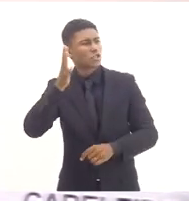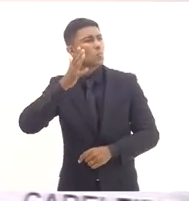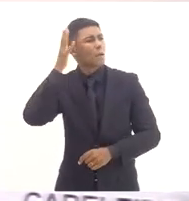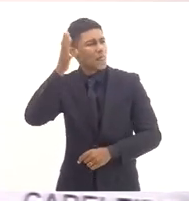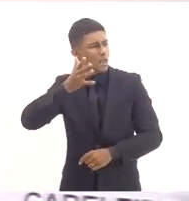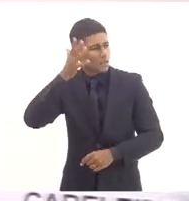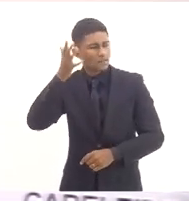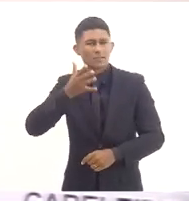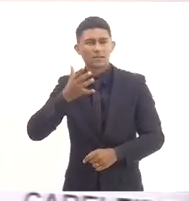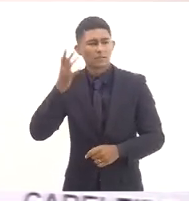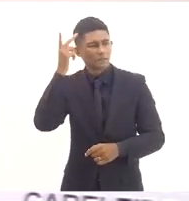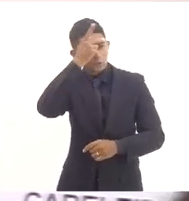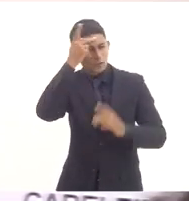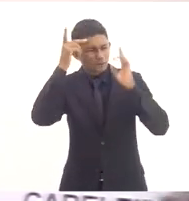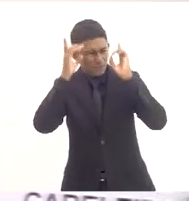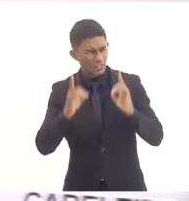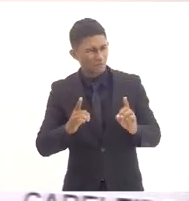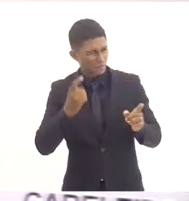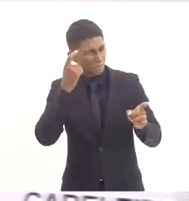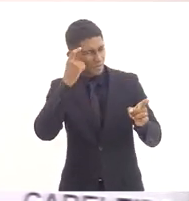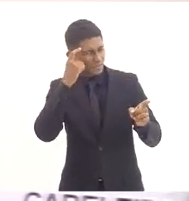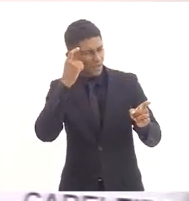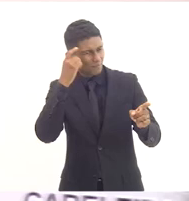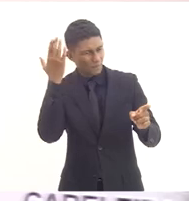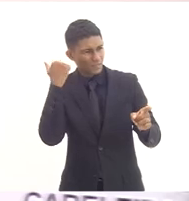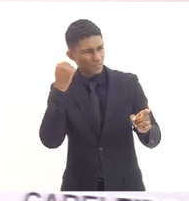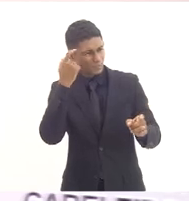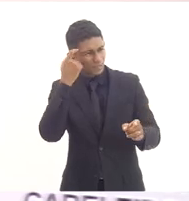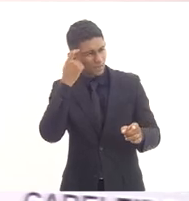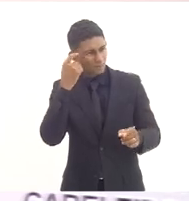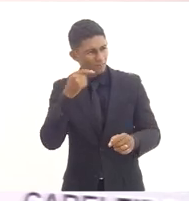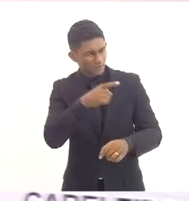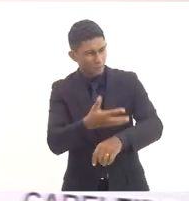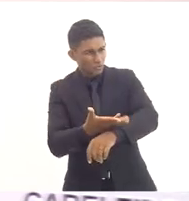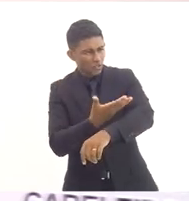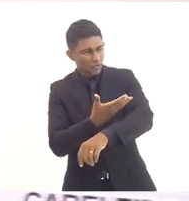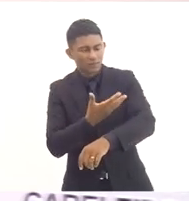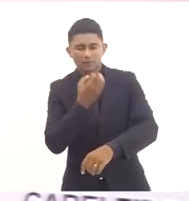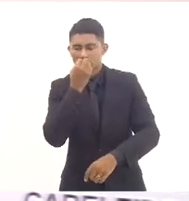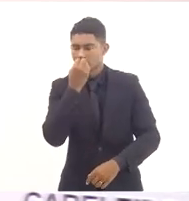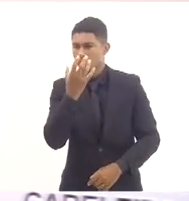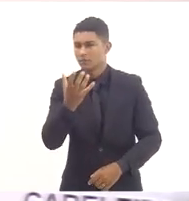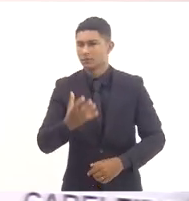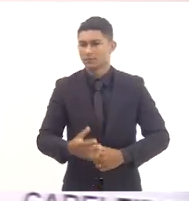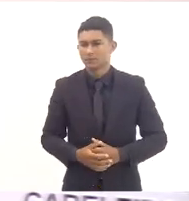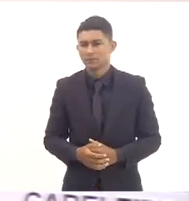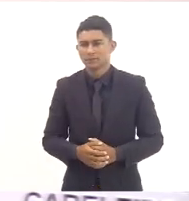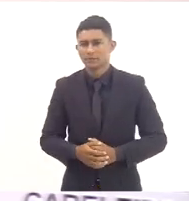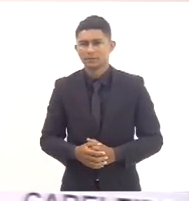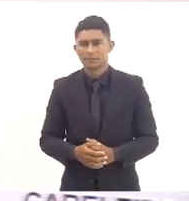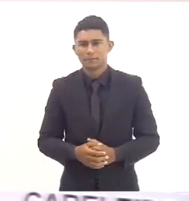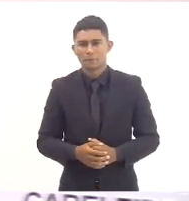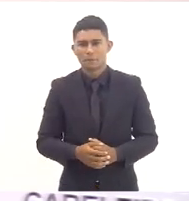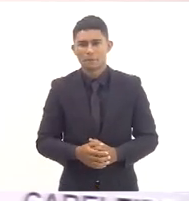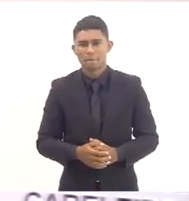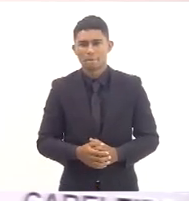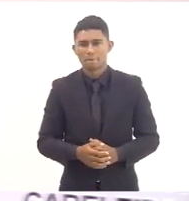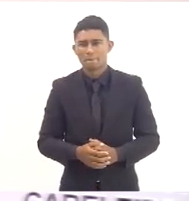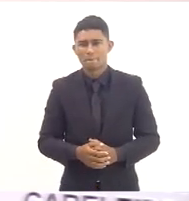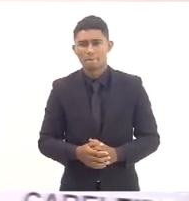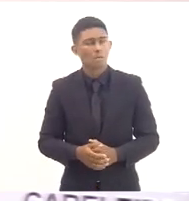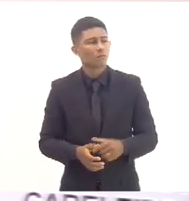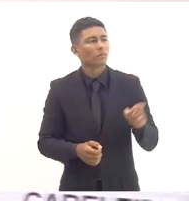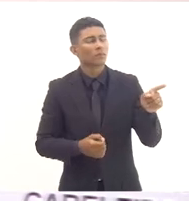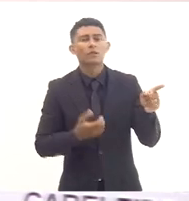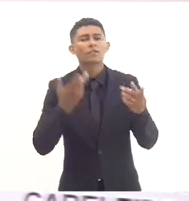aqui falando sobre mãe tá emocionada que bom mãe eu e eu e ela